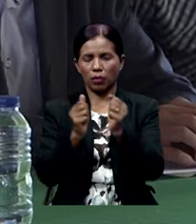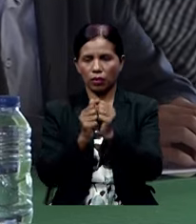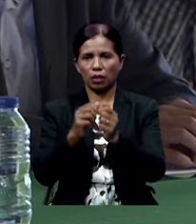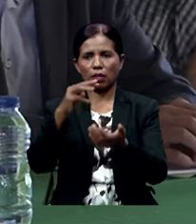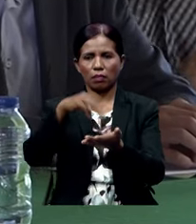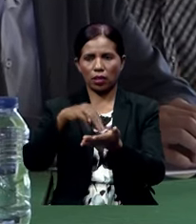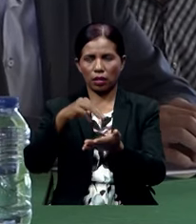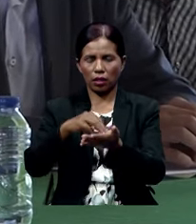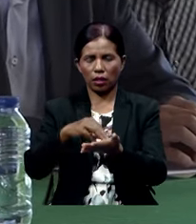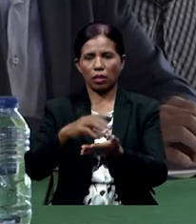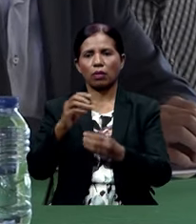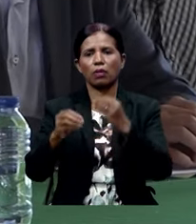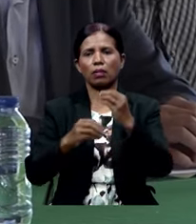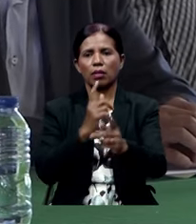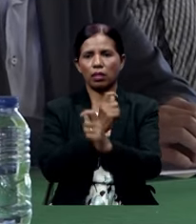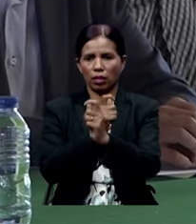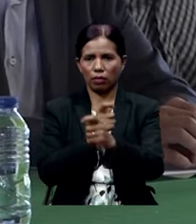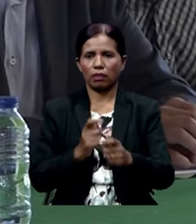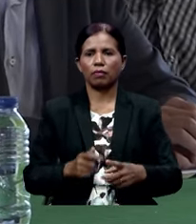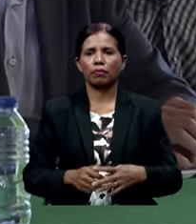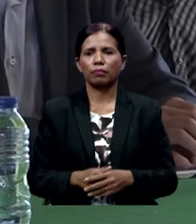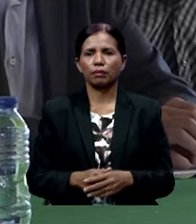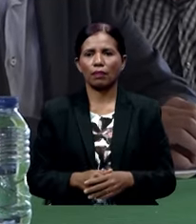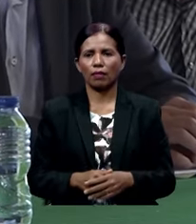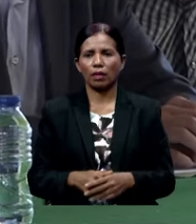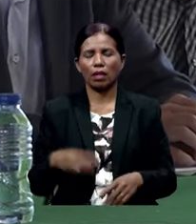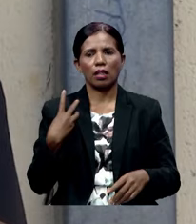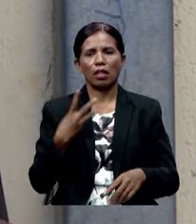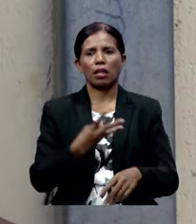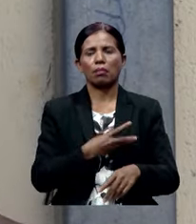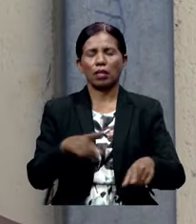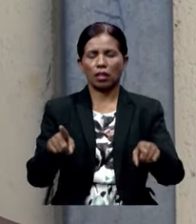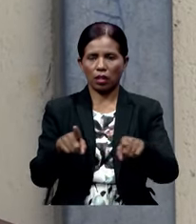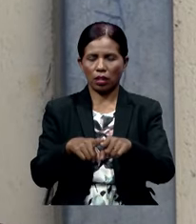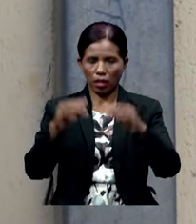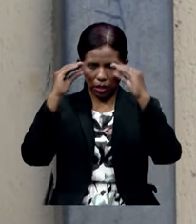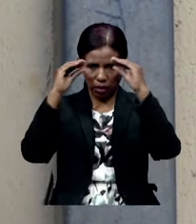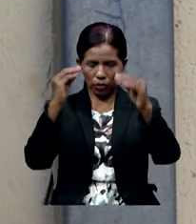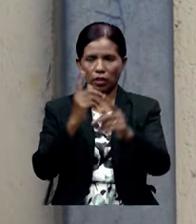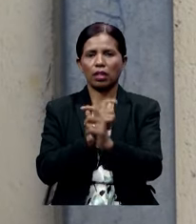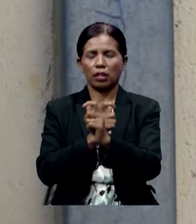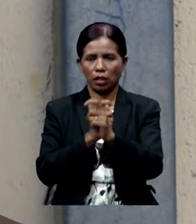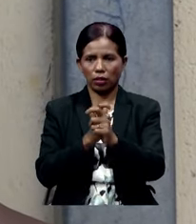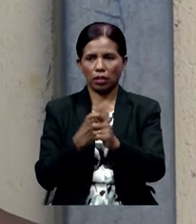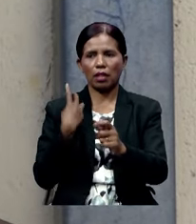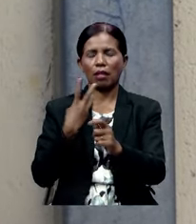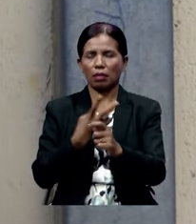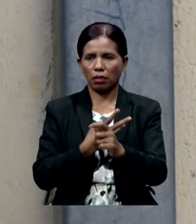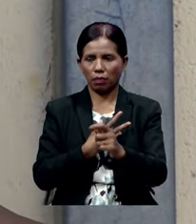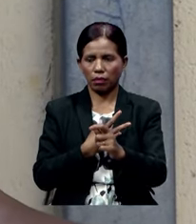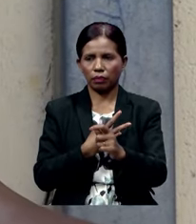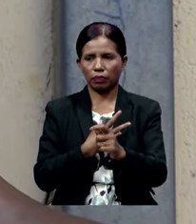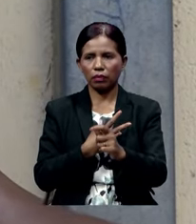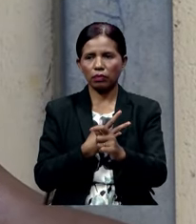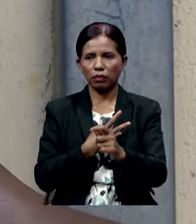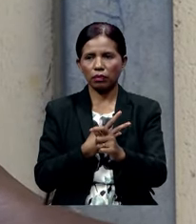materia disciplina tetun ne rasik. Durante ne ami hanesan disiplina nori disiplina tetun ami mos